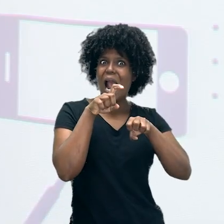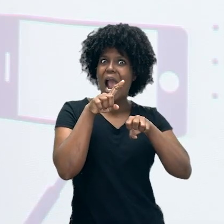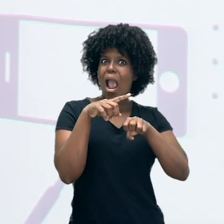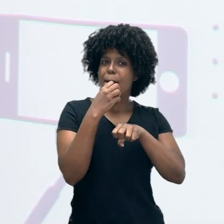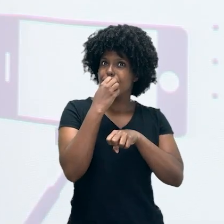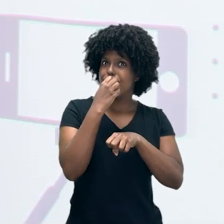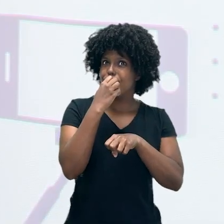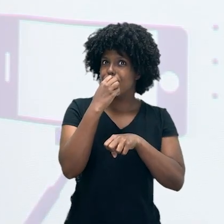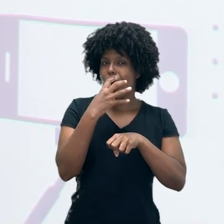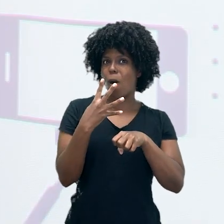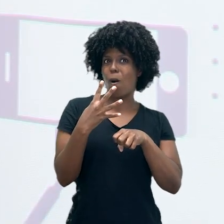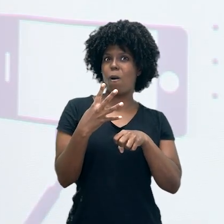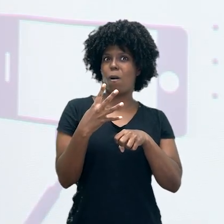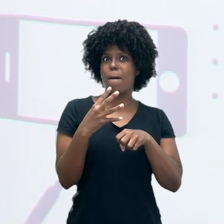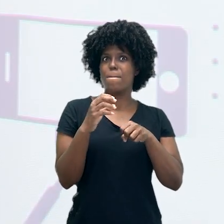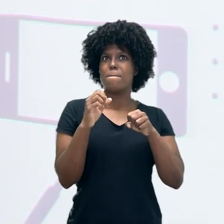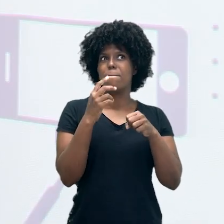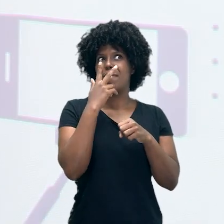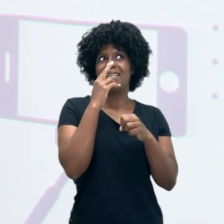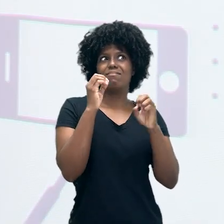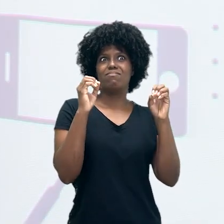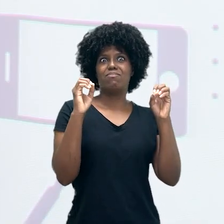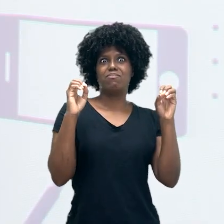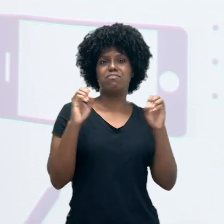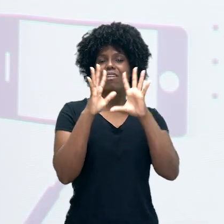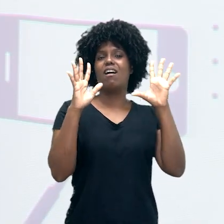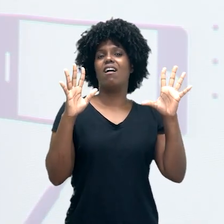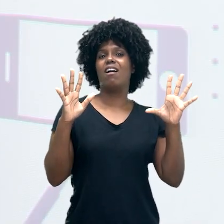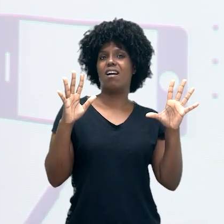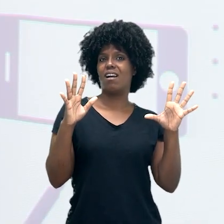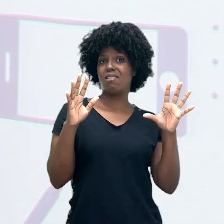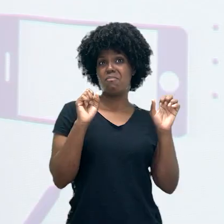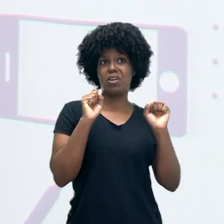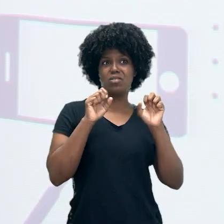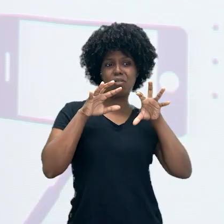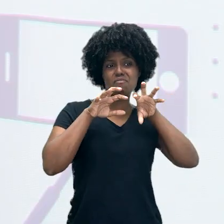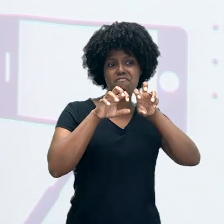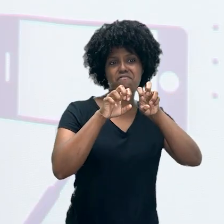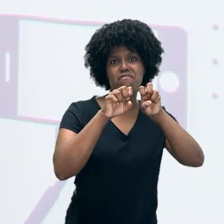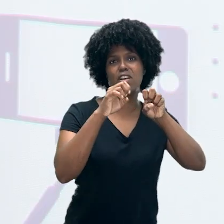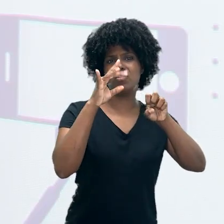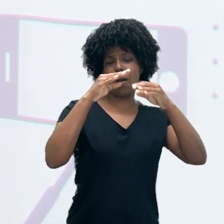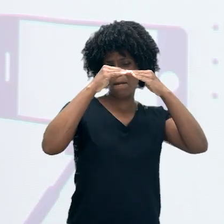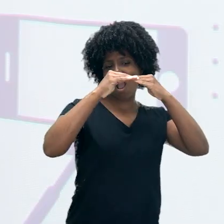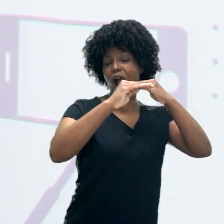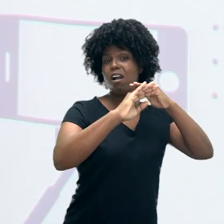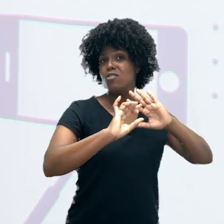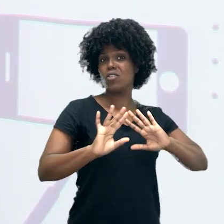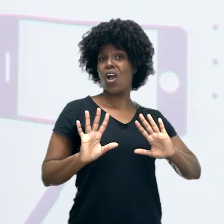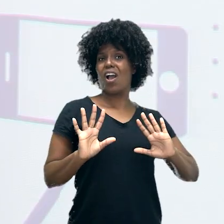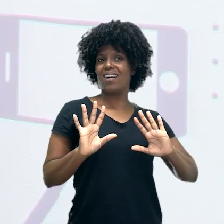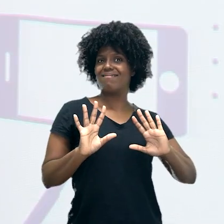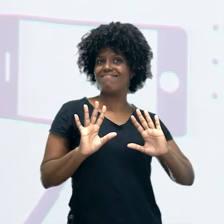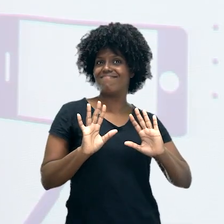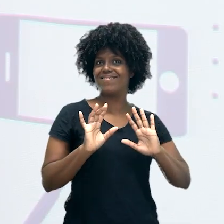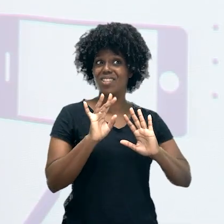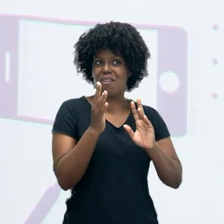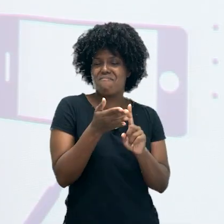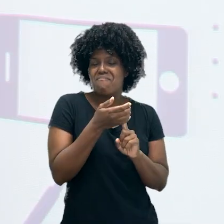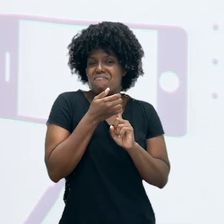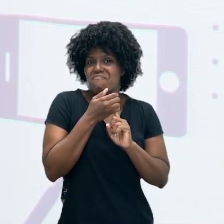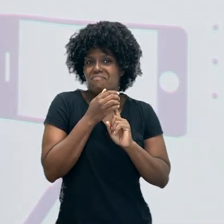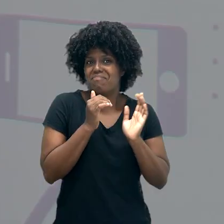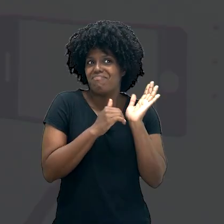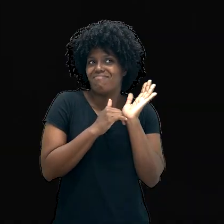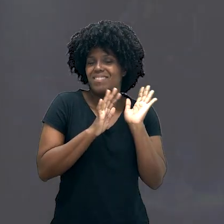uma coisa fantástica, assim, né? Ele pode desaparecer de ser uma coisa, virar uma sombra mesmo. E deixar